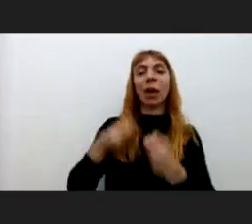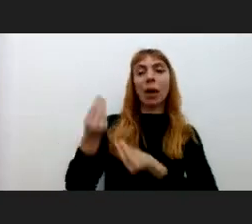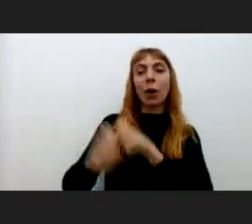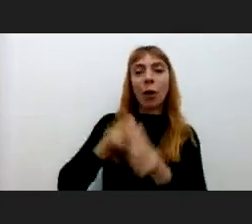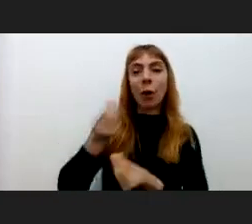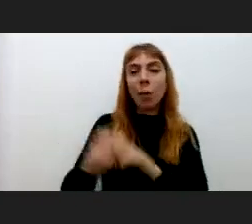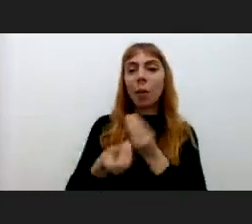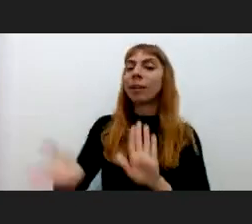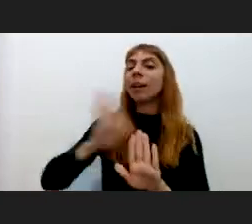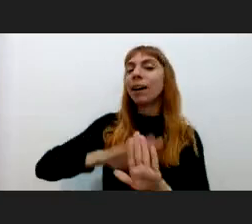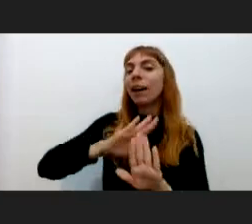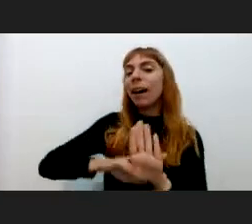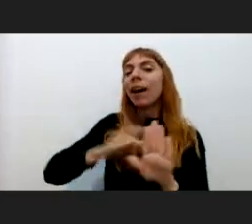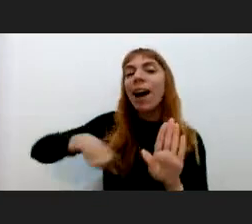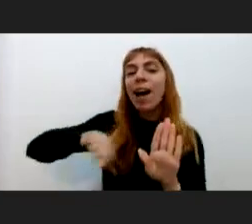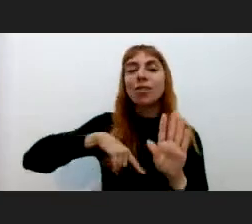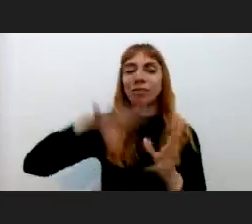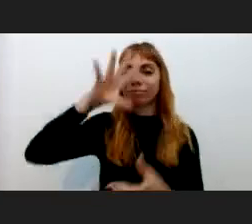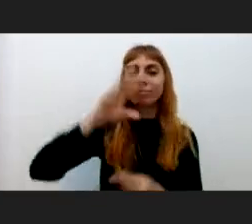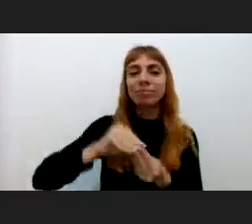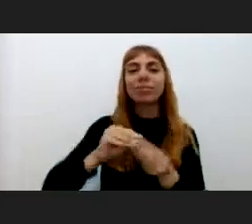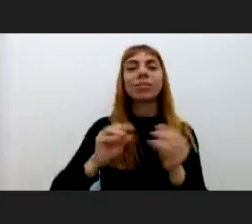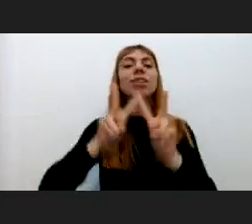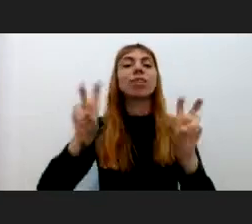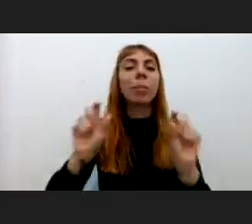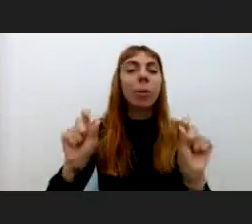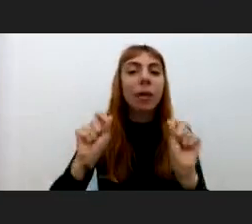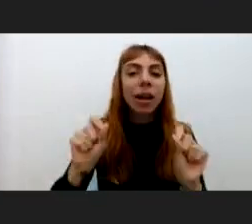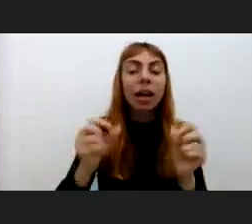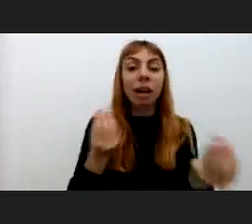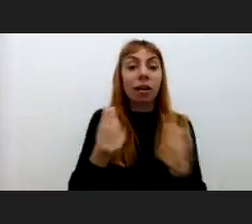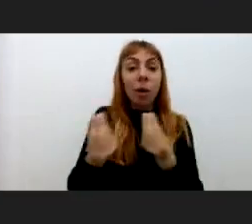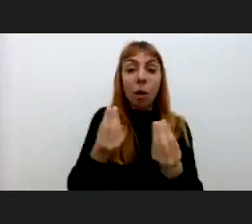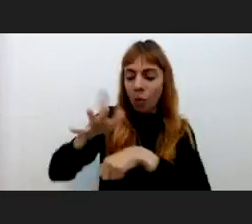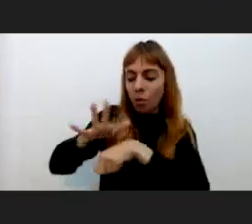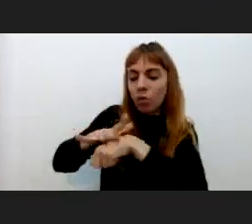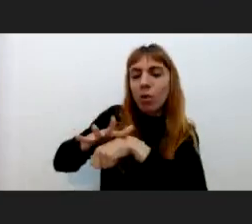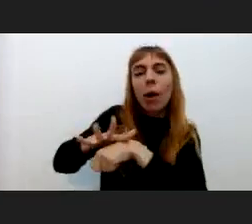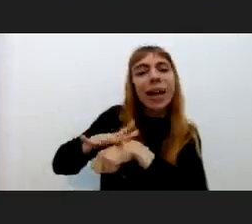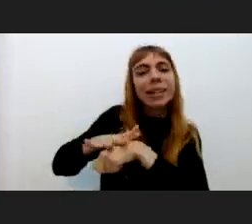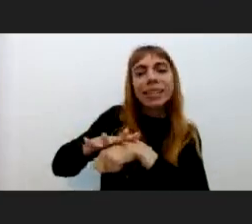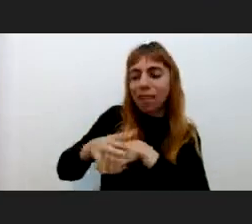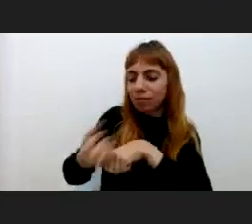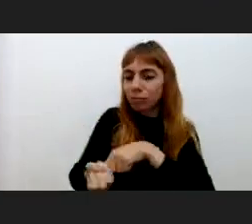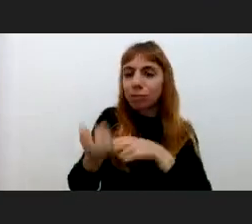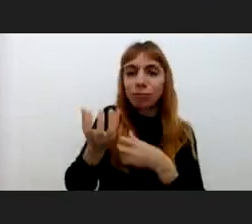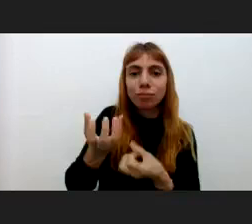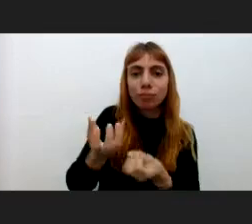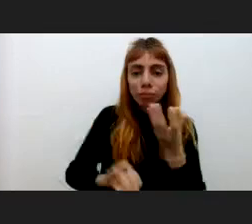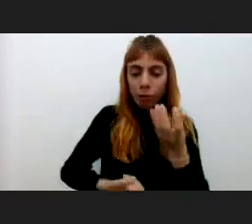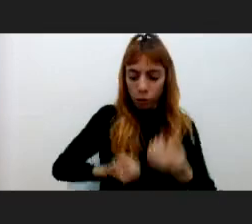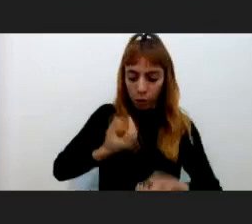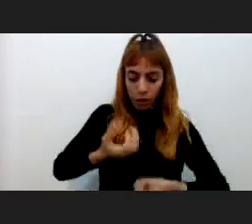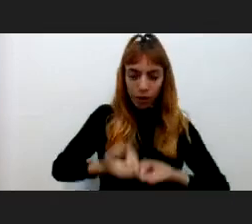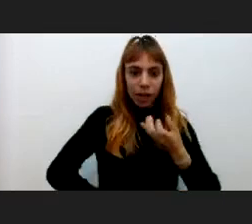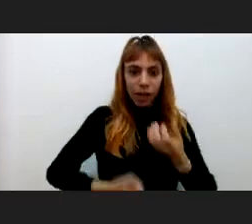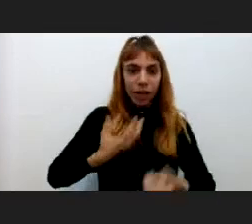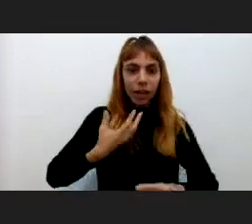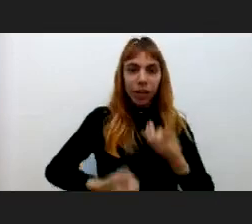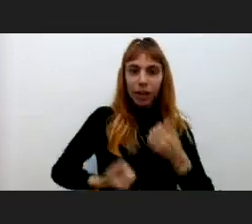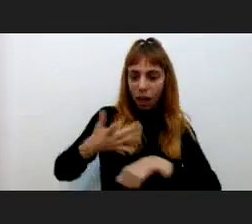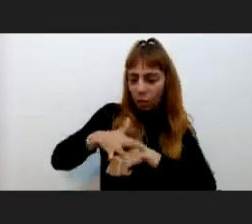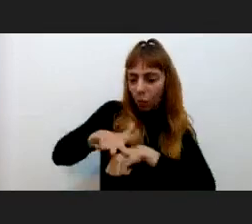entender como que elas são causadas, né? E as doenças cardiovasculares